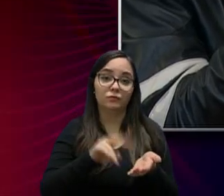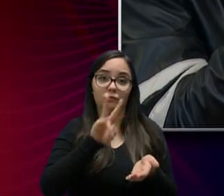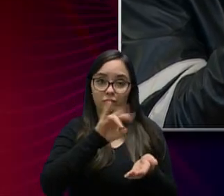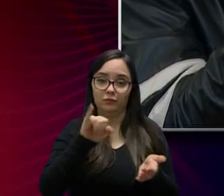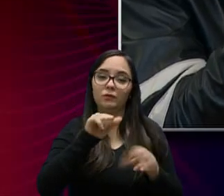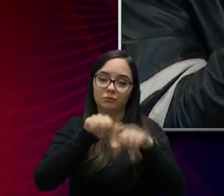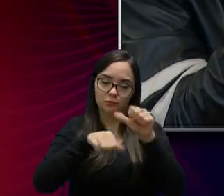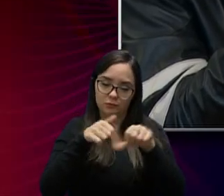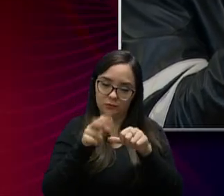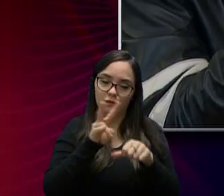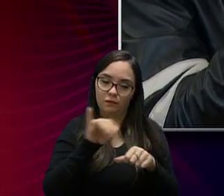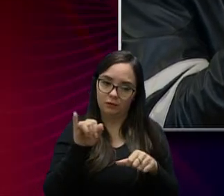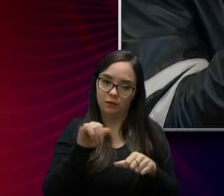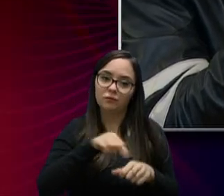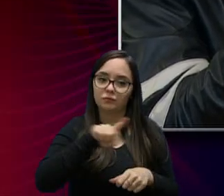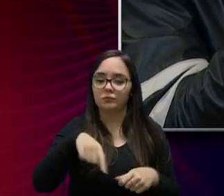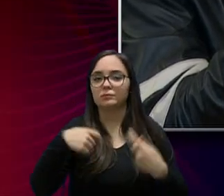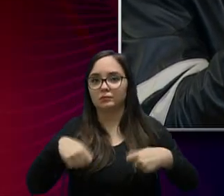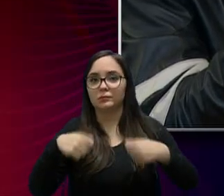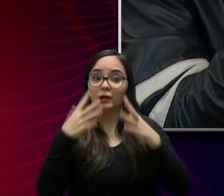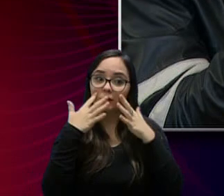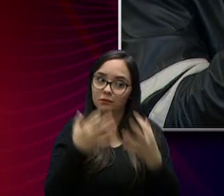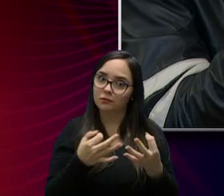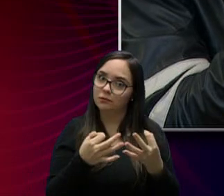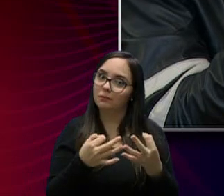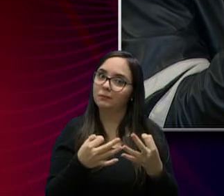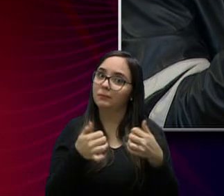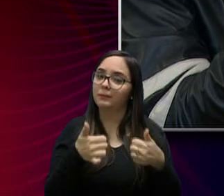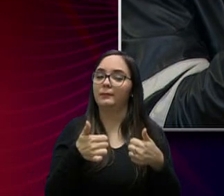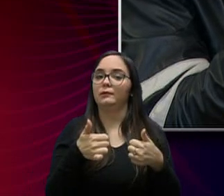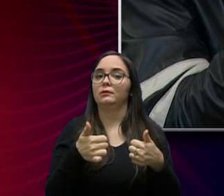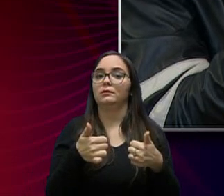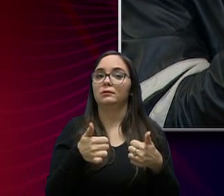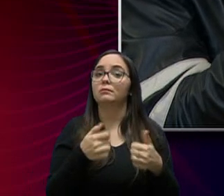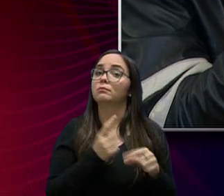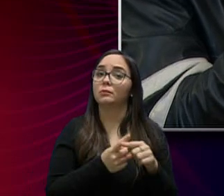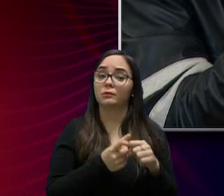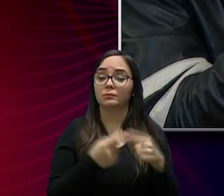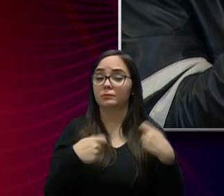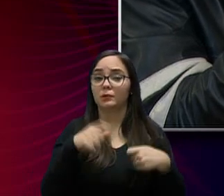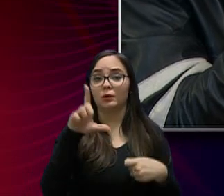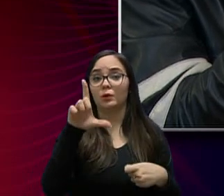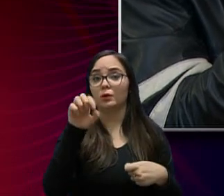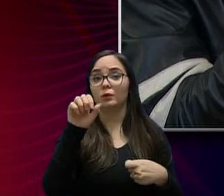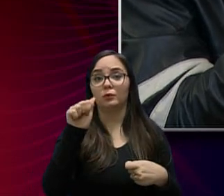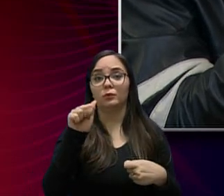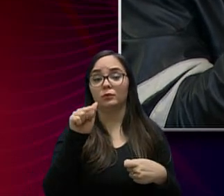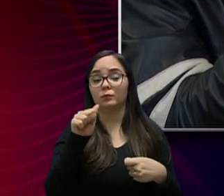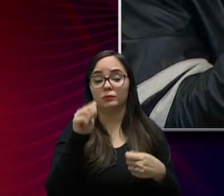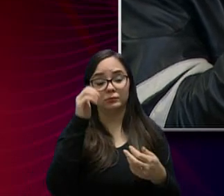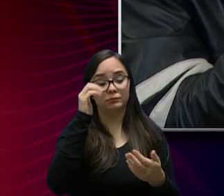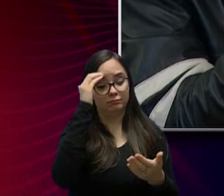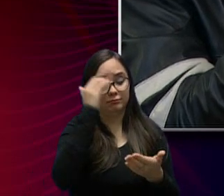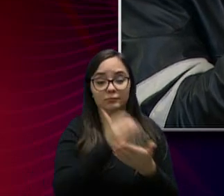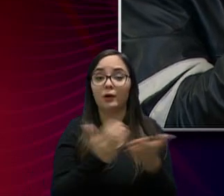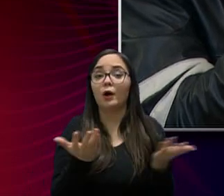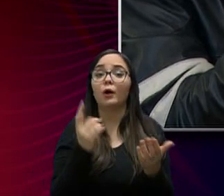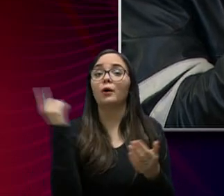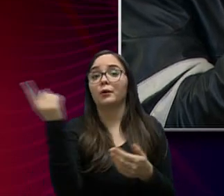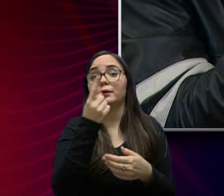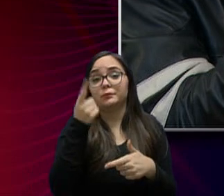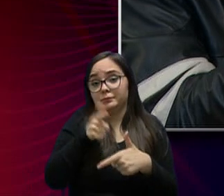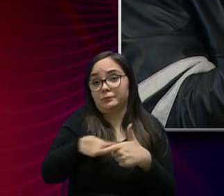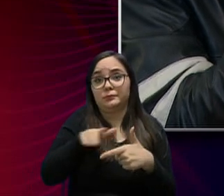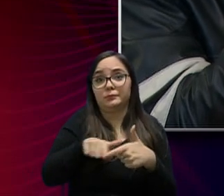chegar mudada com certeza e nós vamos ter que estar muito atento isso porque vamos ter que fazer uma lo estritamente na realidade na realidade